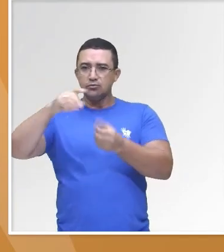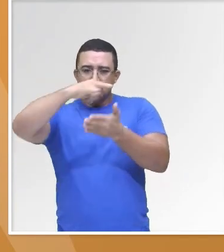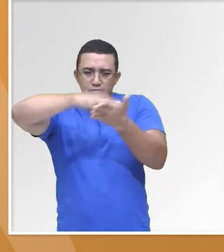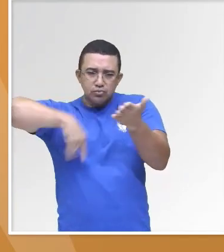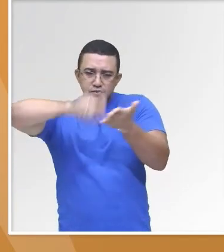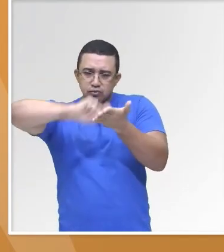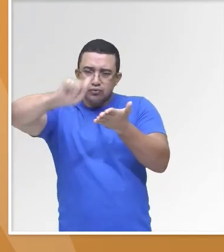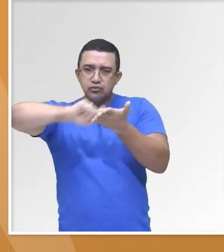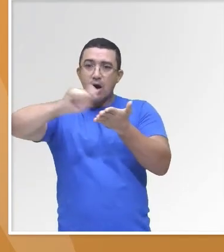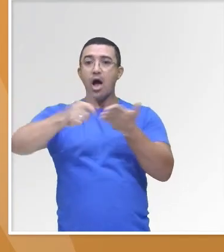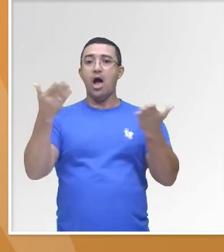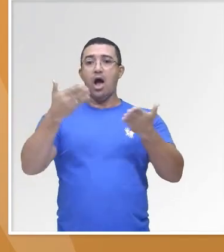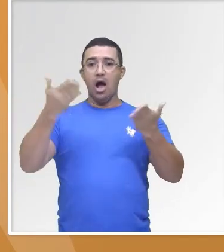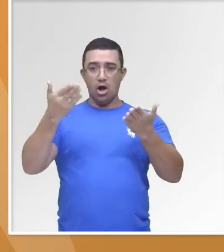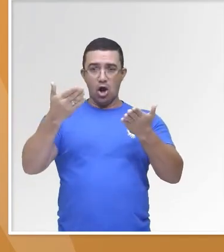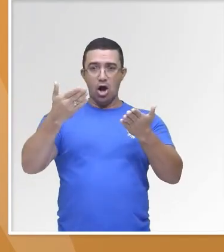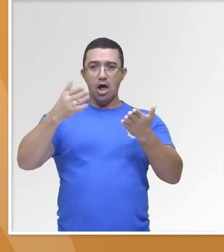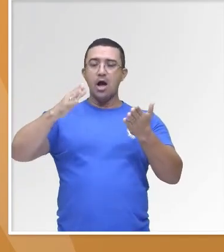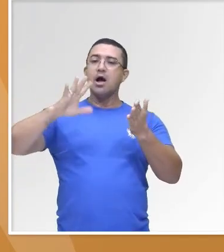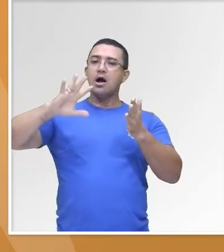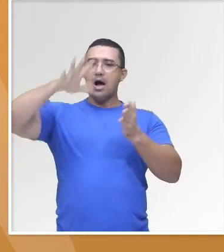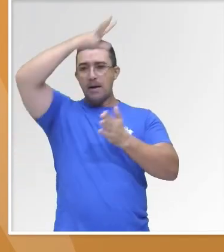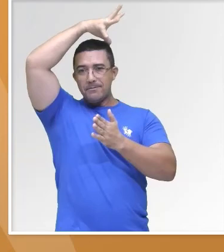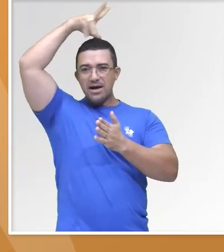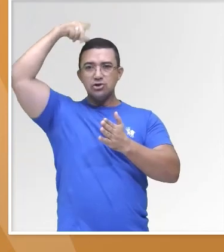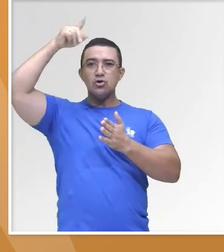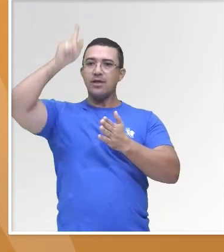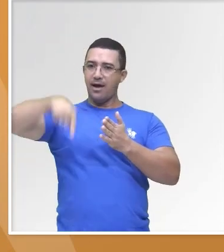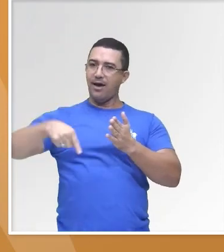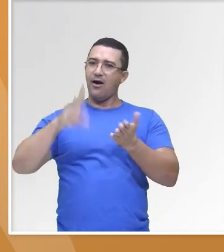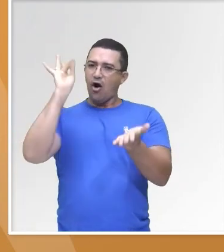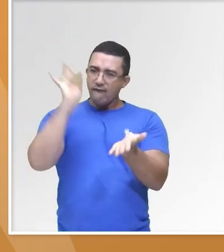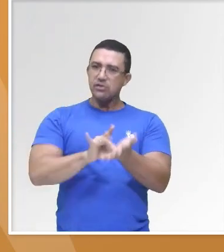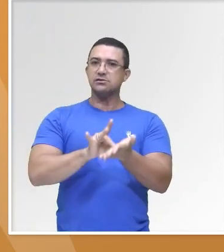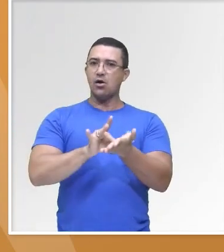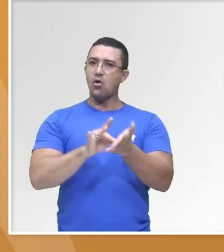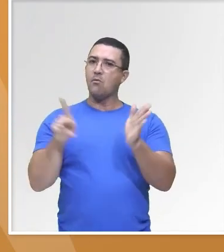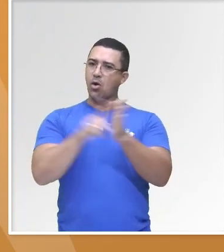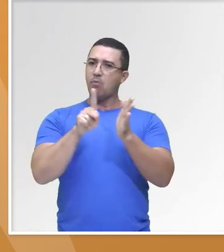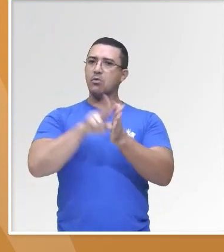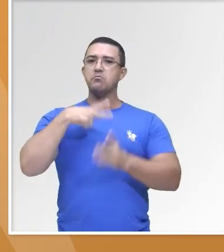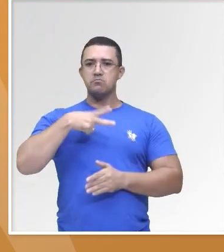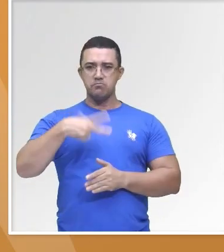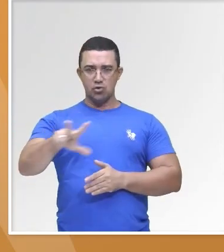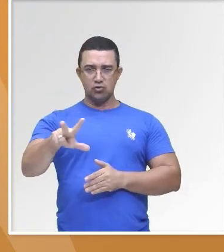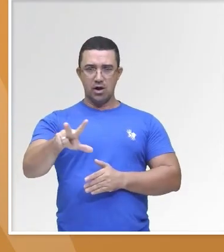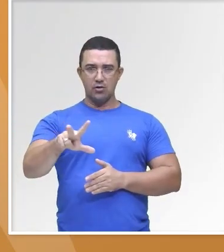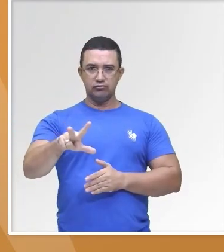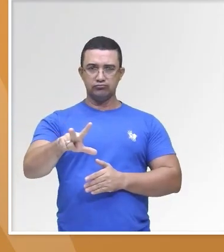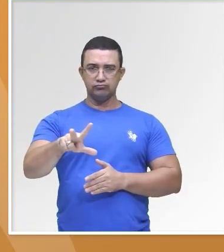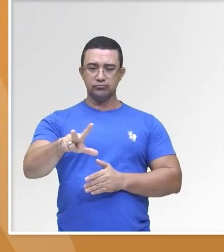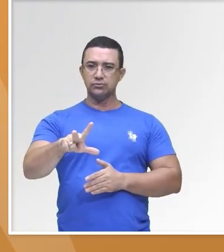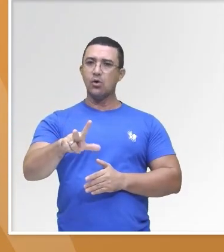Espanha. Agora a região amazônica ela é oficialmente de Portugal, ou seja, está sob o